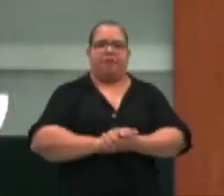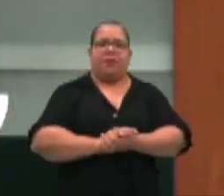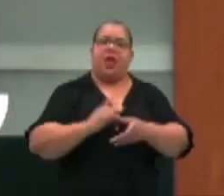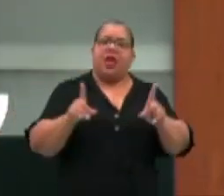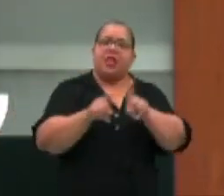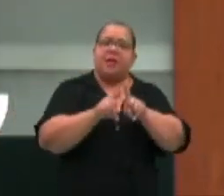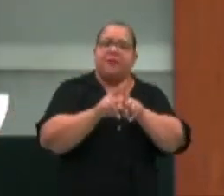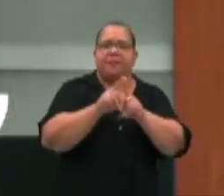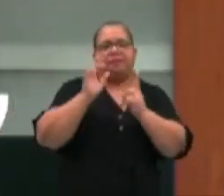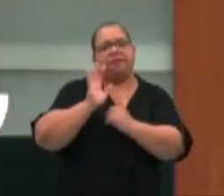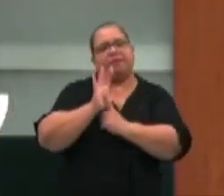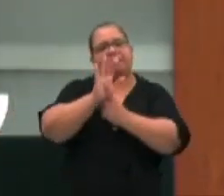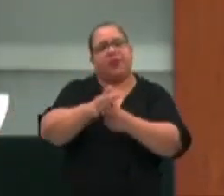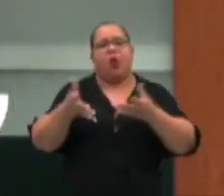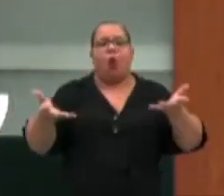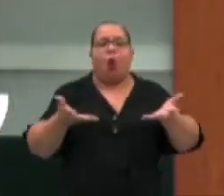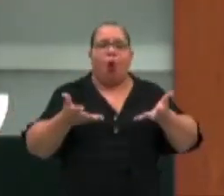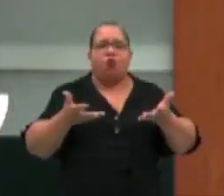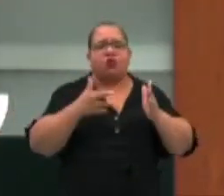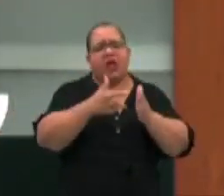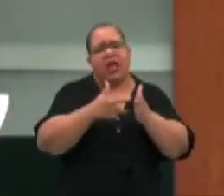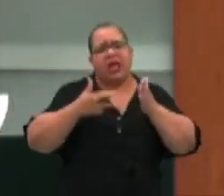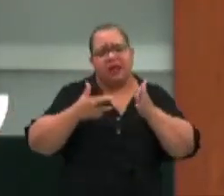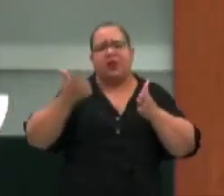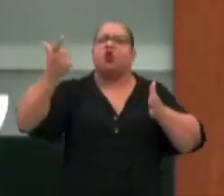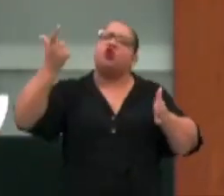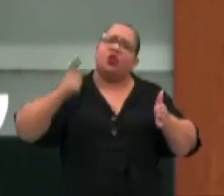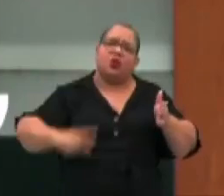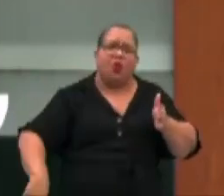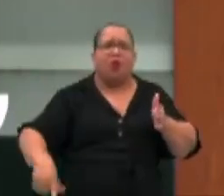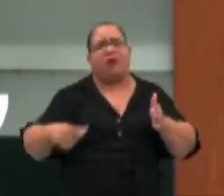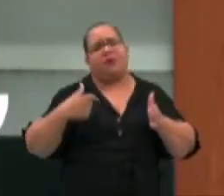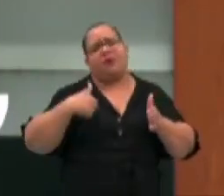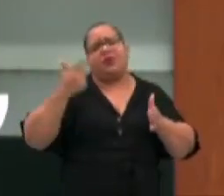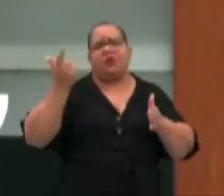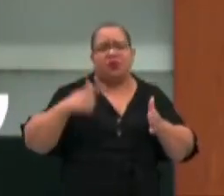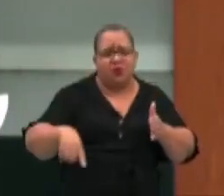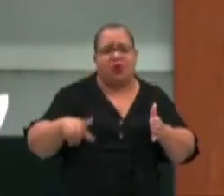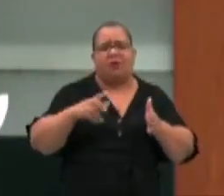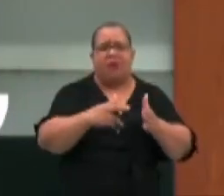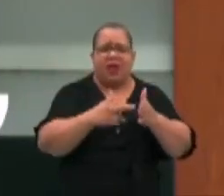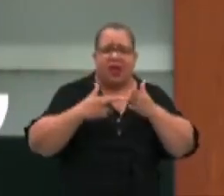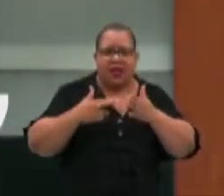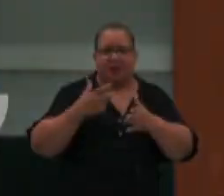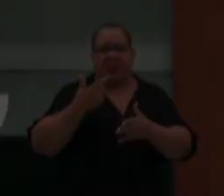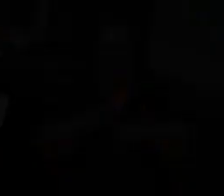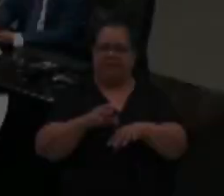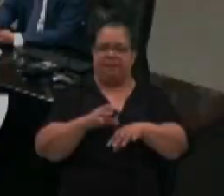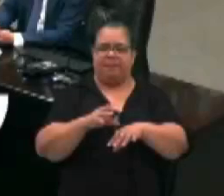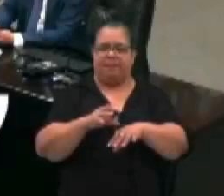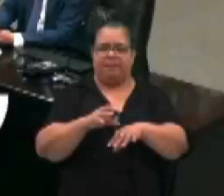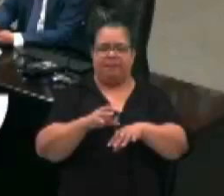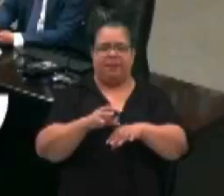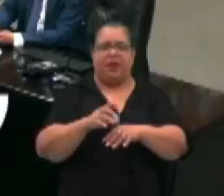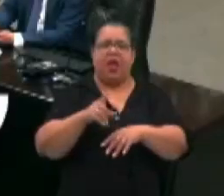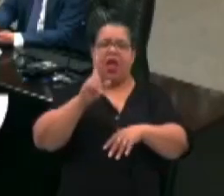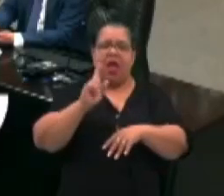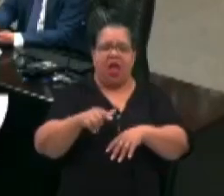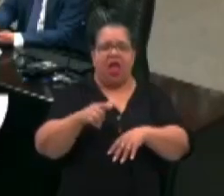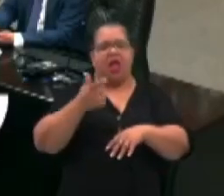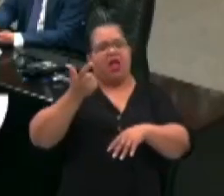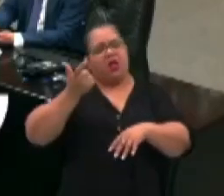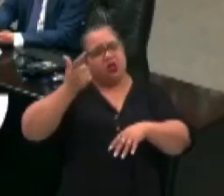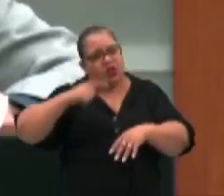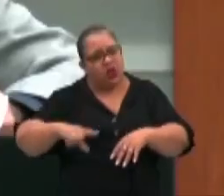Também apresento hoje um requerimento, mais um requerimento, à Secretaria de Estado de Educação, dessa